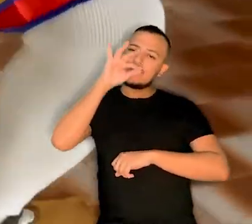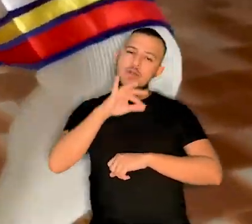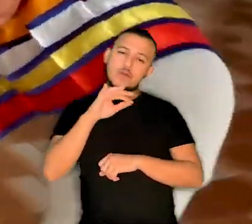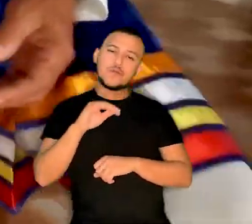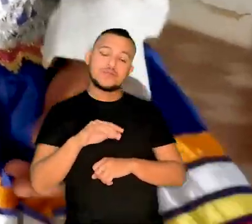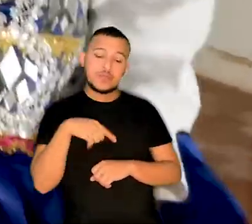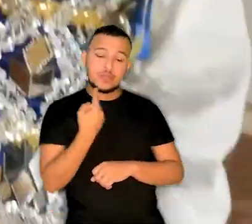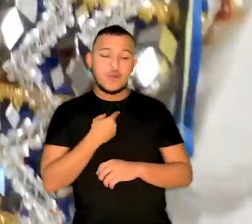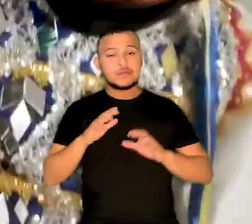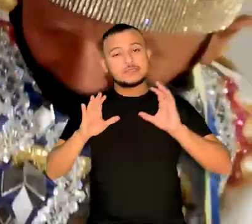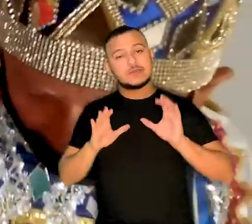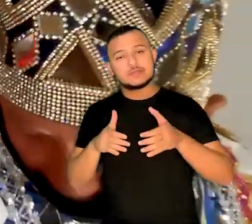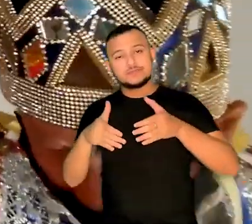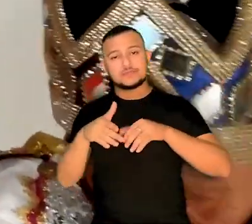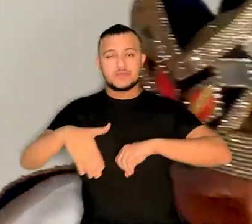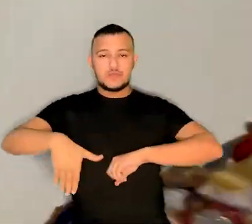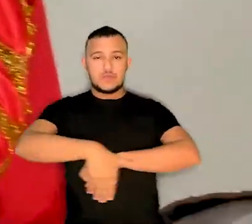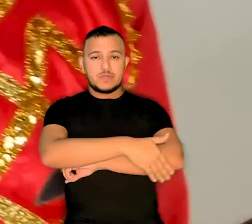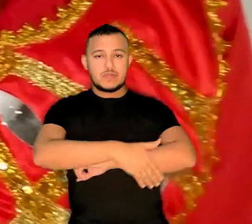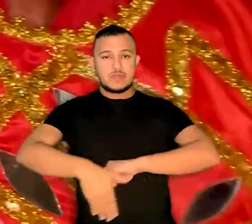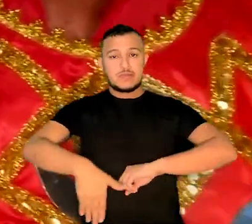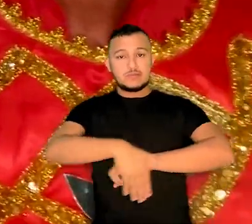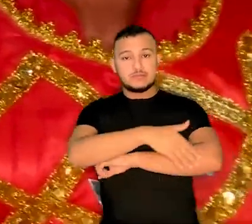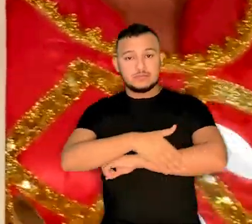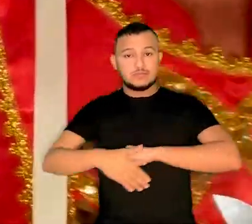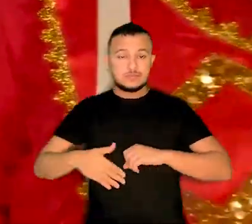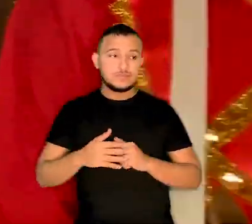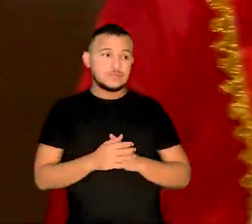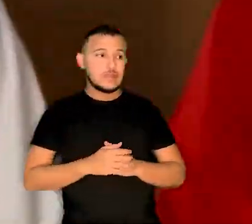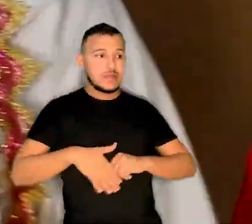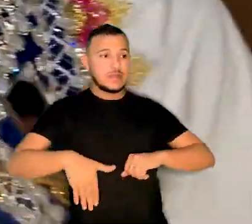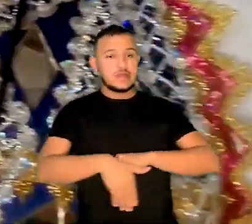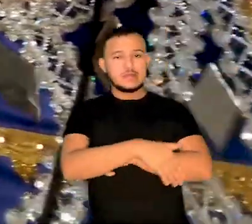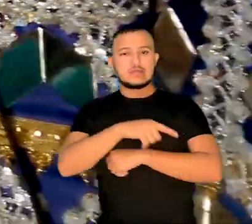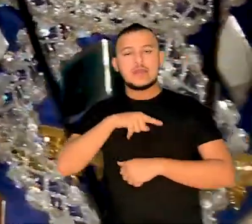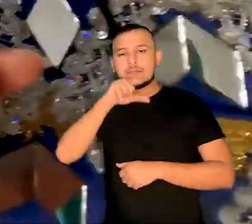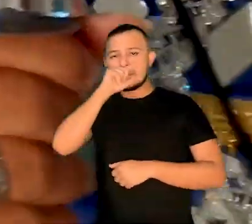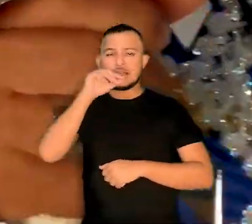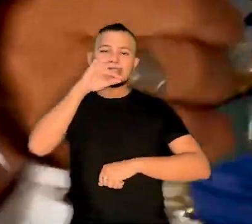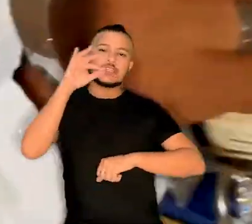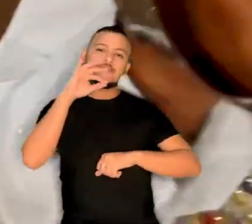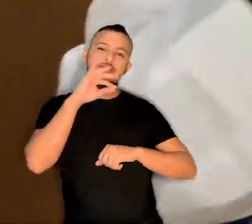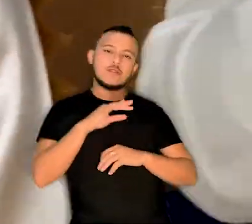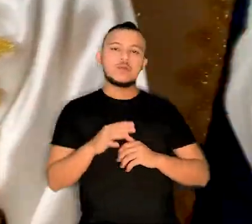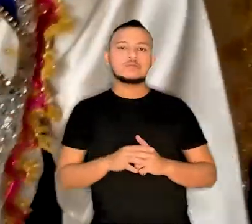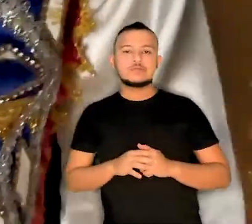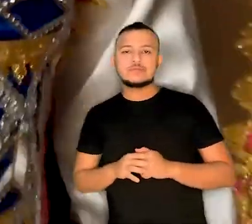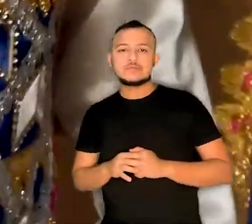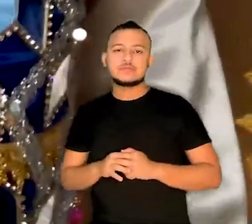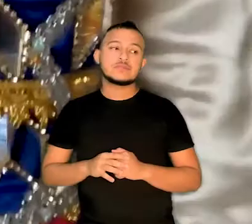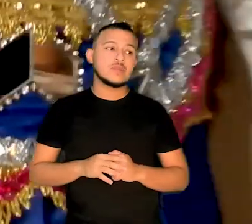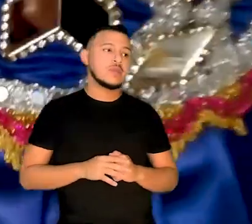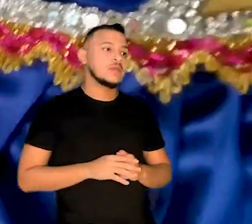Nosso rejado, quando sai a lua, tirar a lua, só parece um beija-flor. Eu